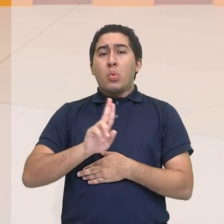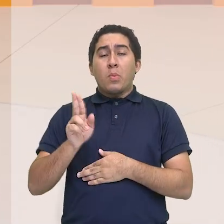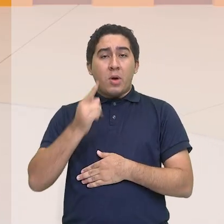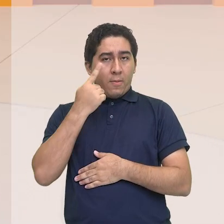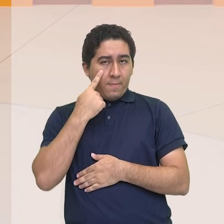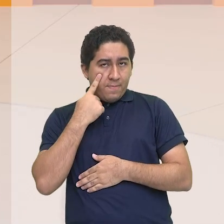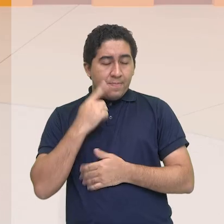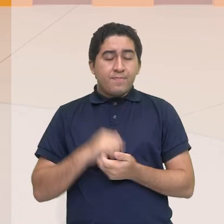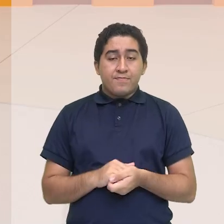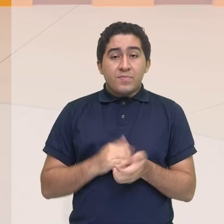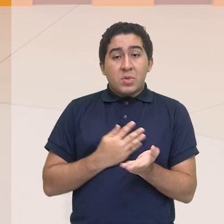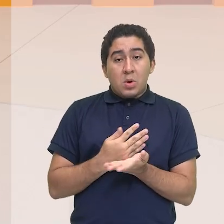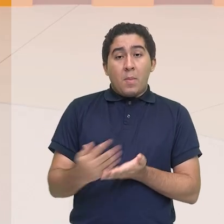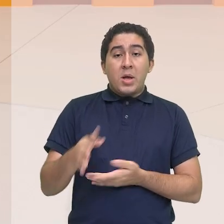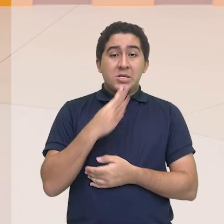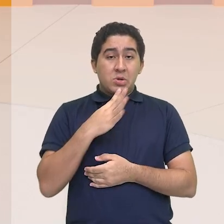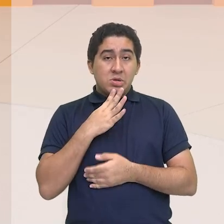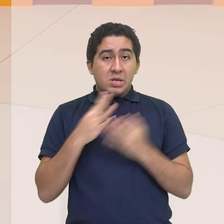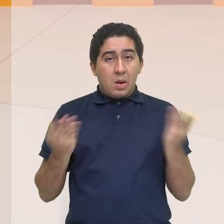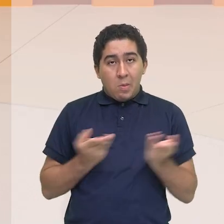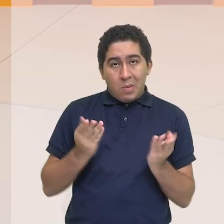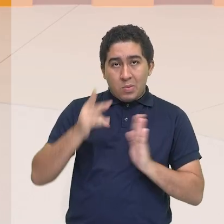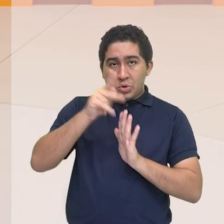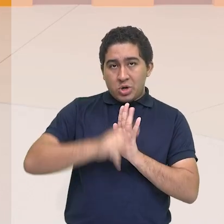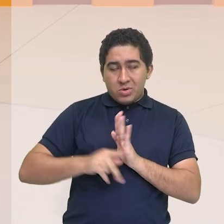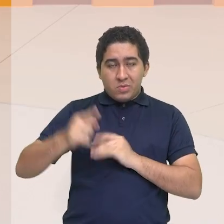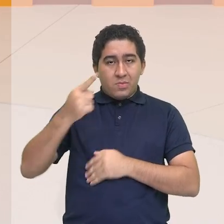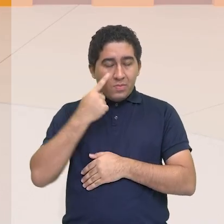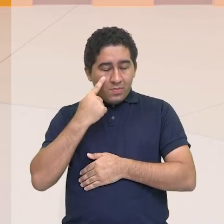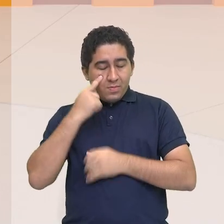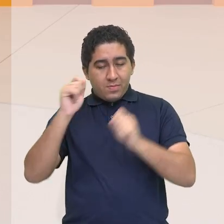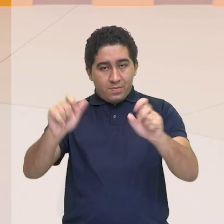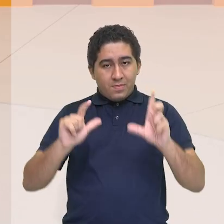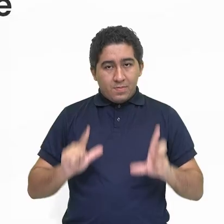gente vai começar a conhecer esses projetos a partir de agora. Vamos lá, vamos ao texto.